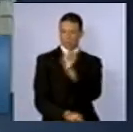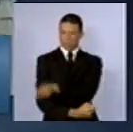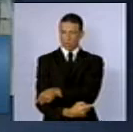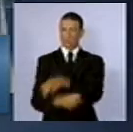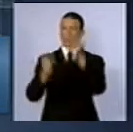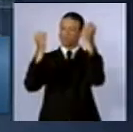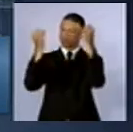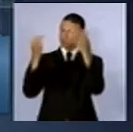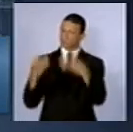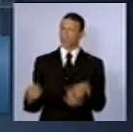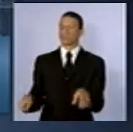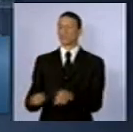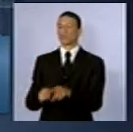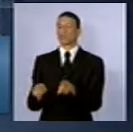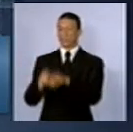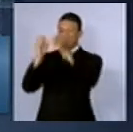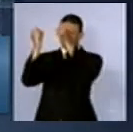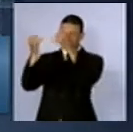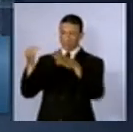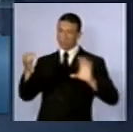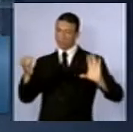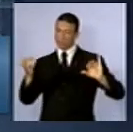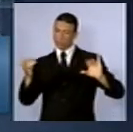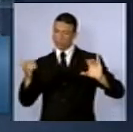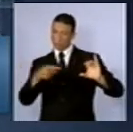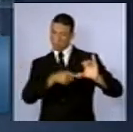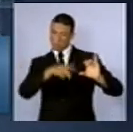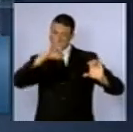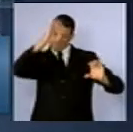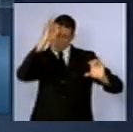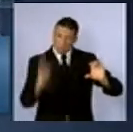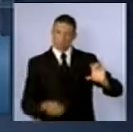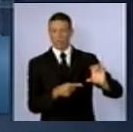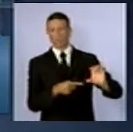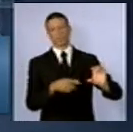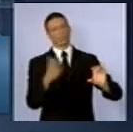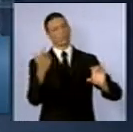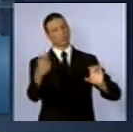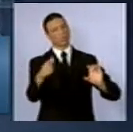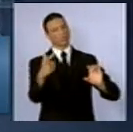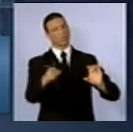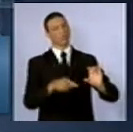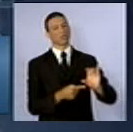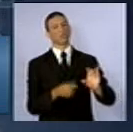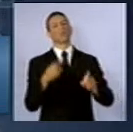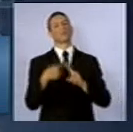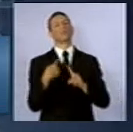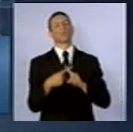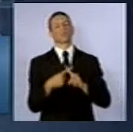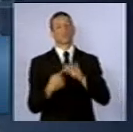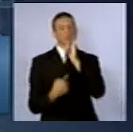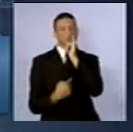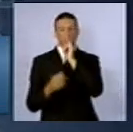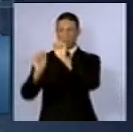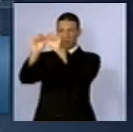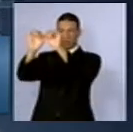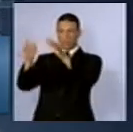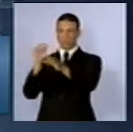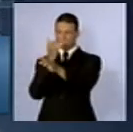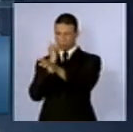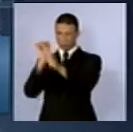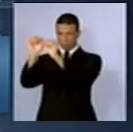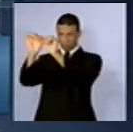existe uma explicação científica plausível né de por né que os campos